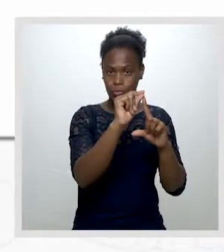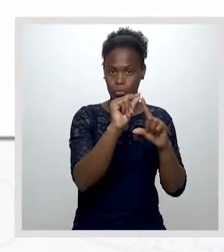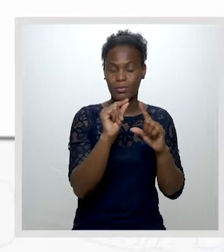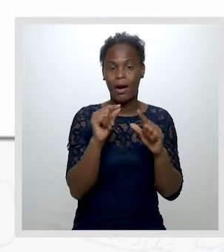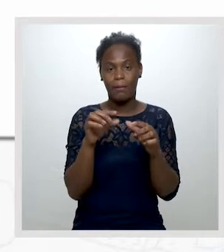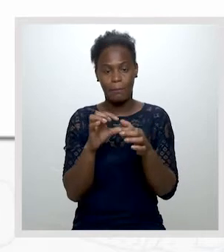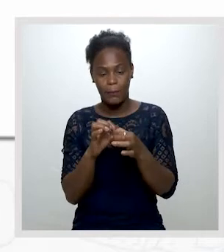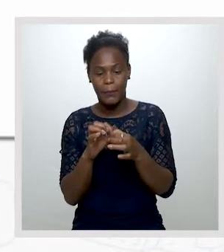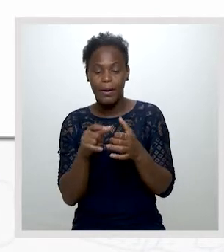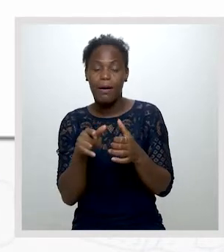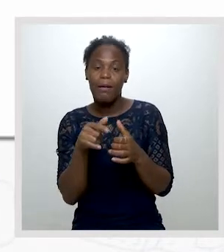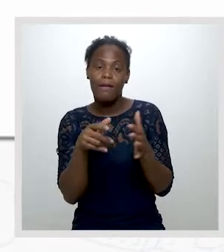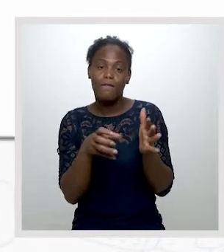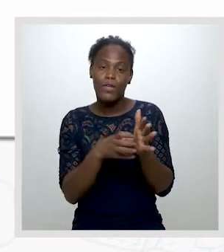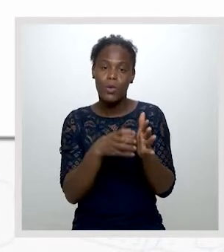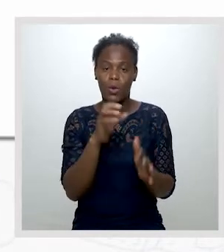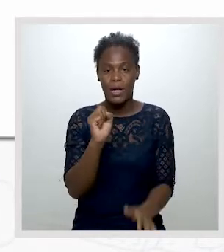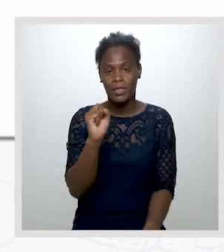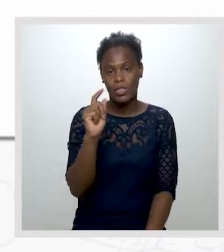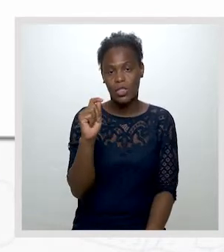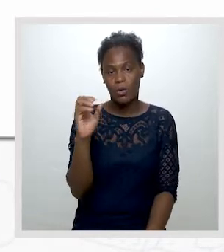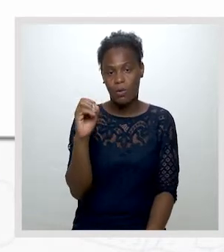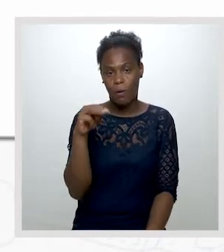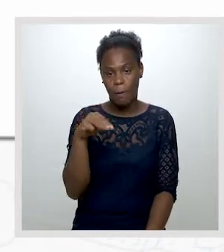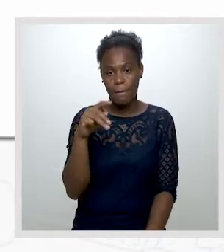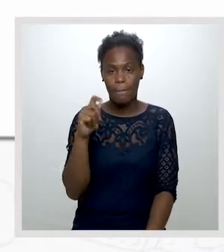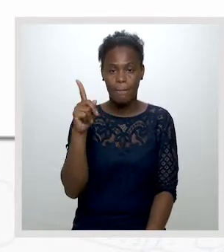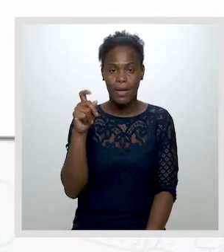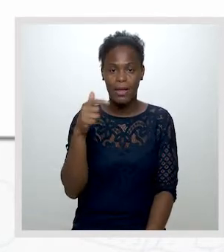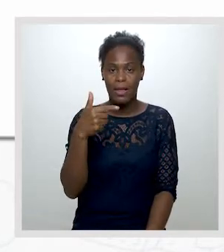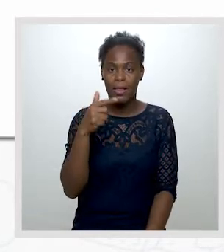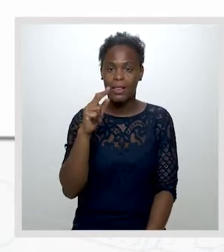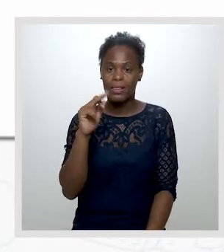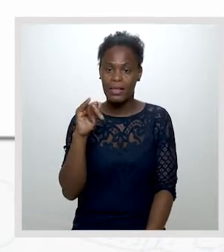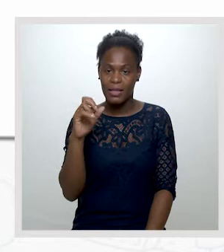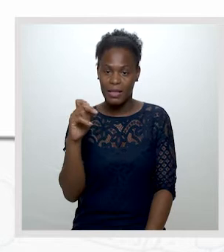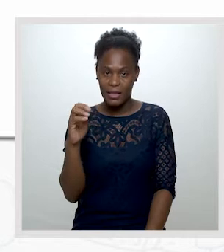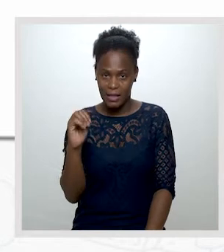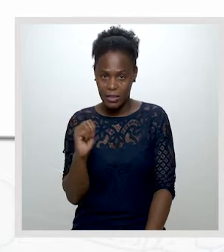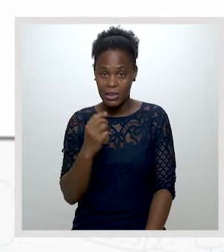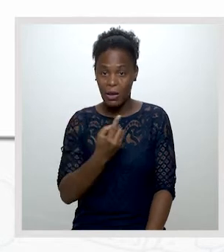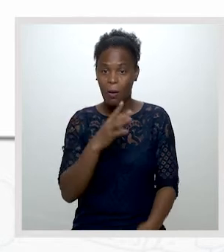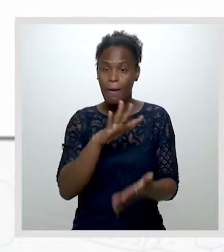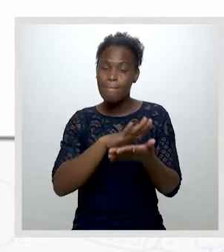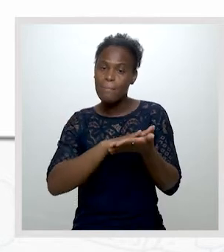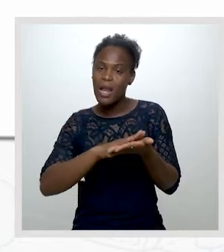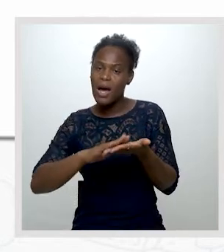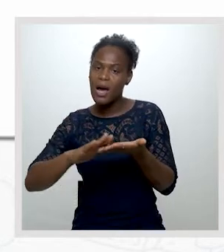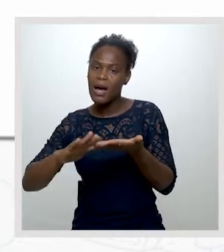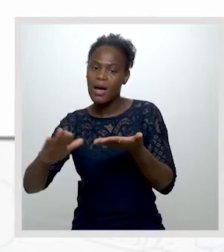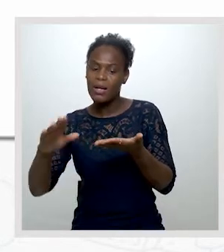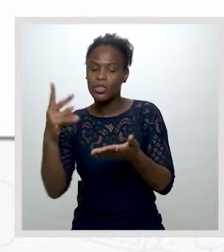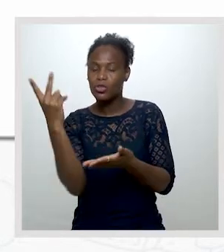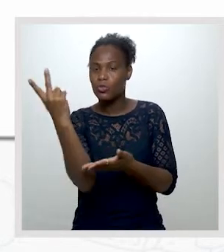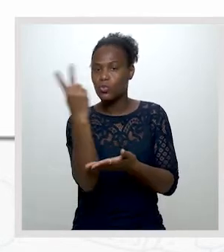As figuras geométricas são planas. E estão em duas